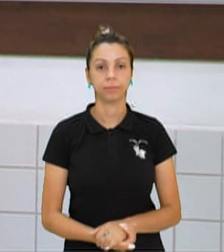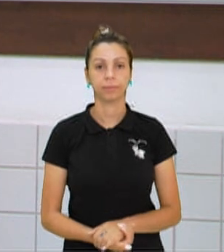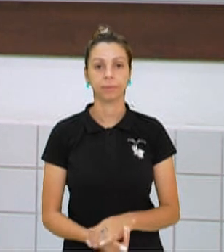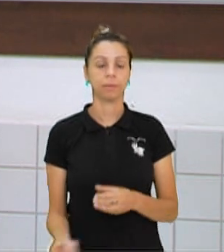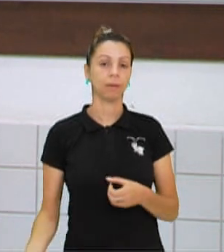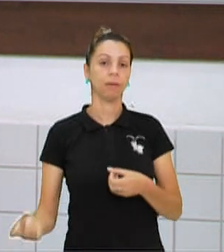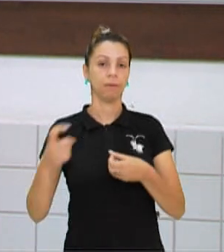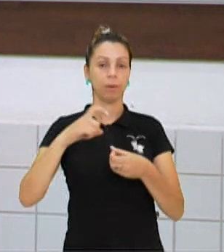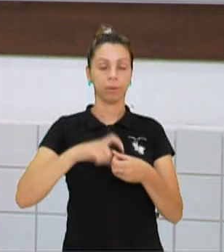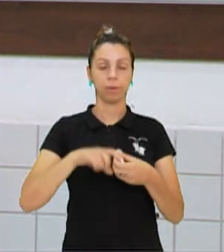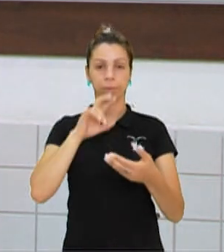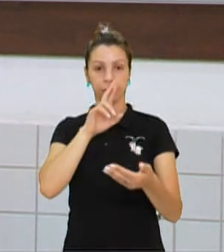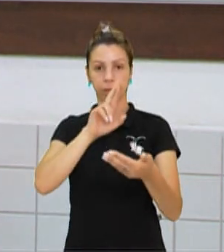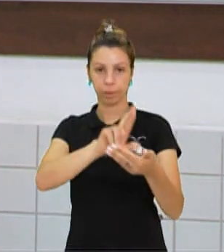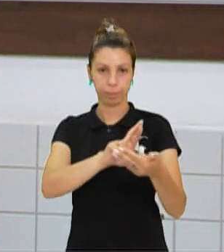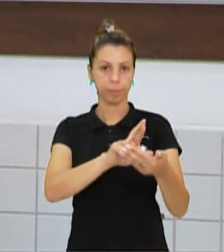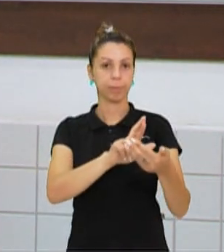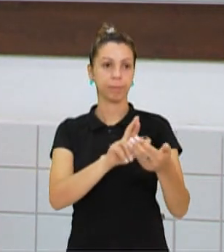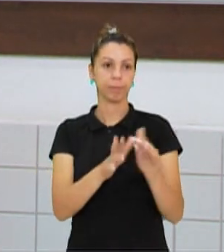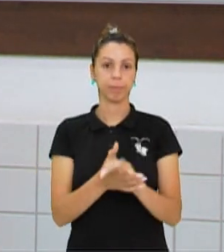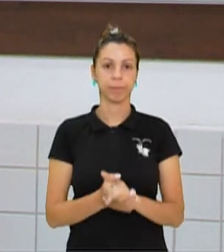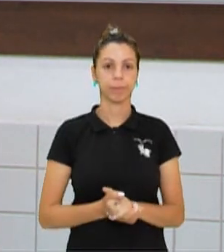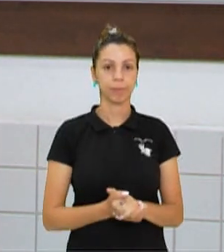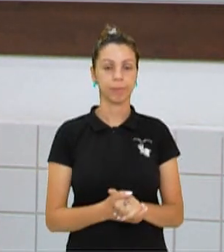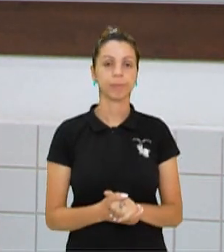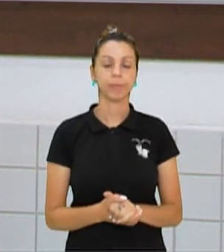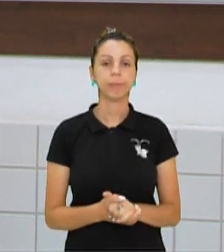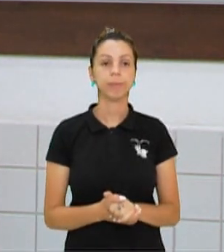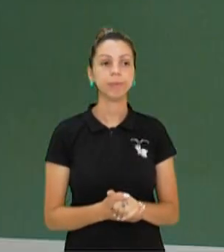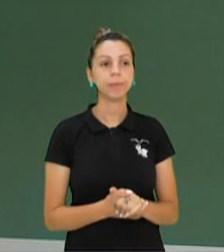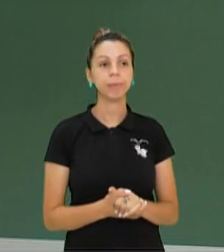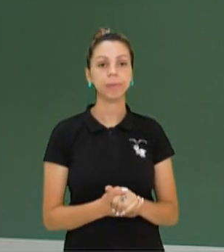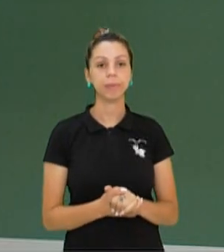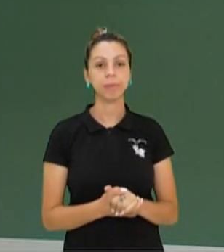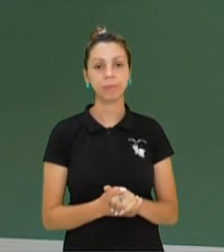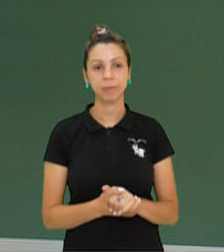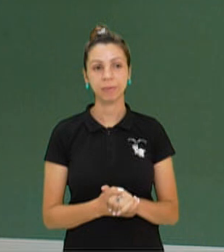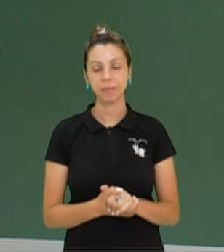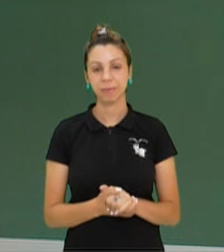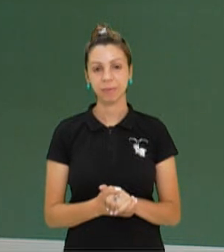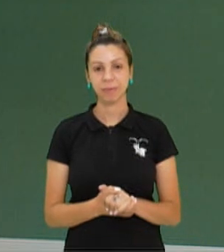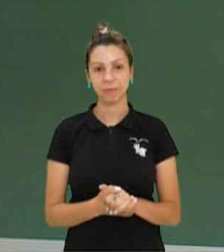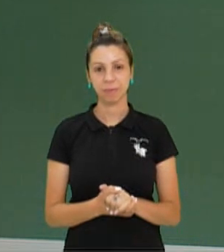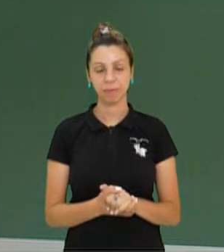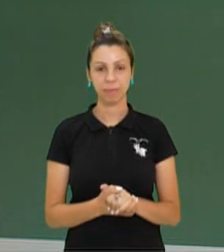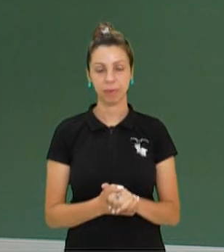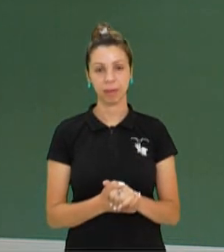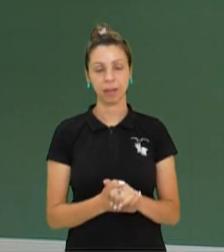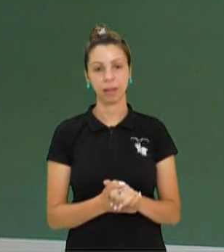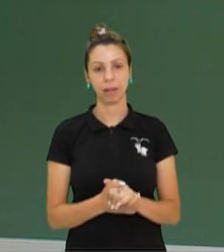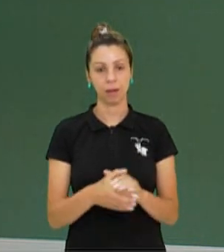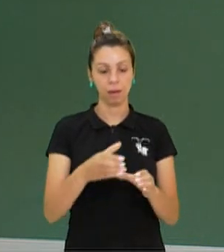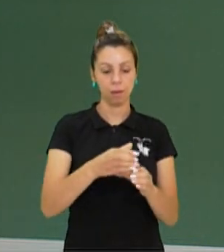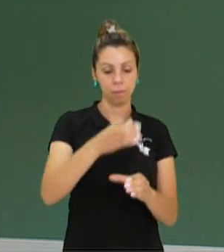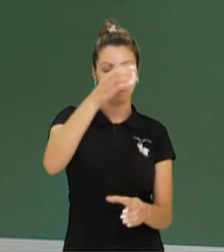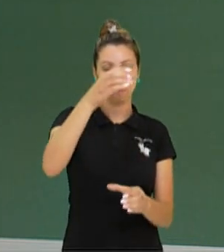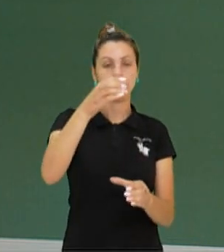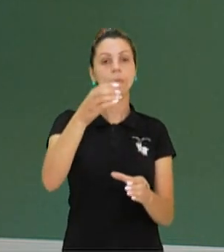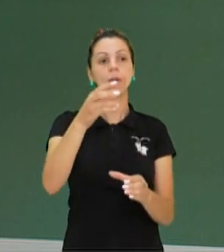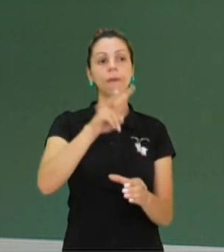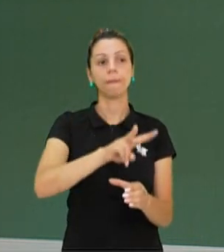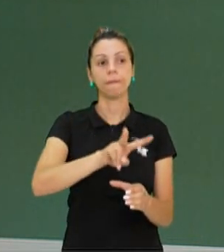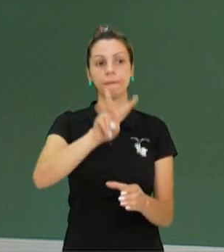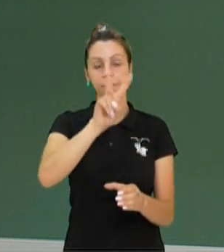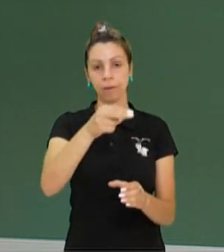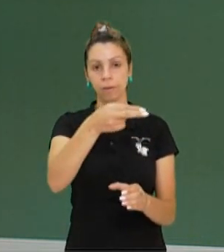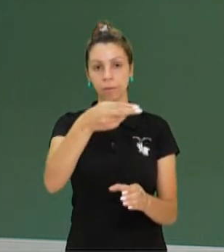Voltando então com a nossa solução, o que eu tenho aqui? Ó? Volume do cilindro igual a πr ao